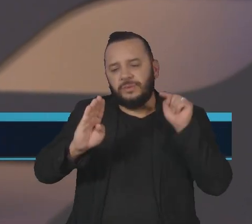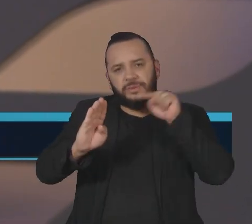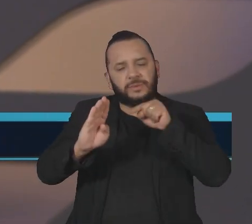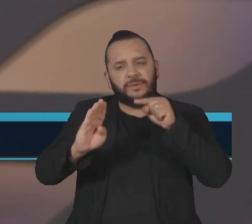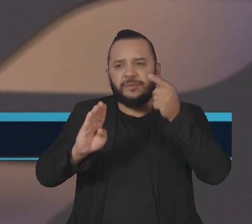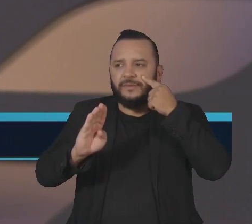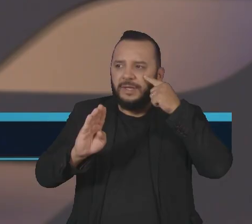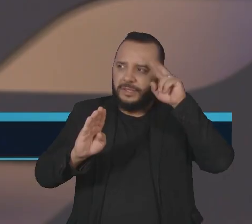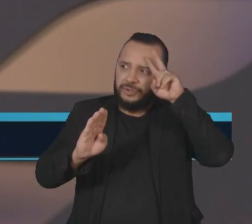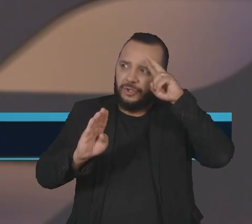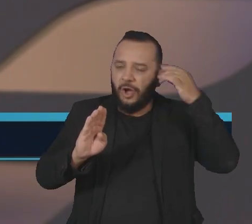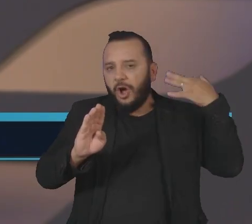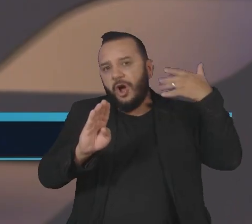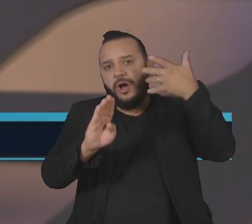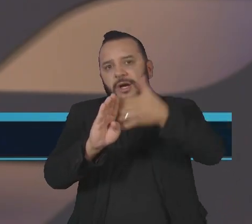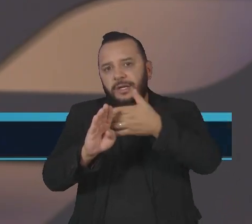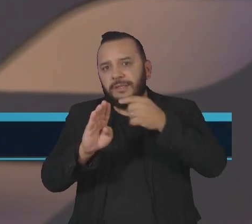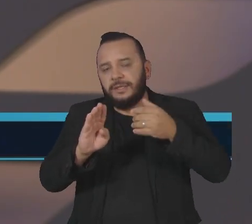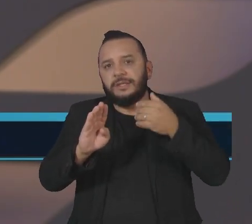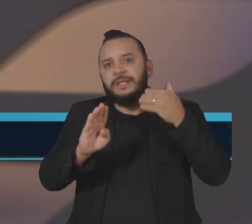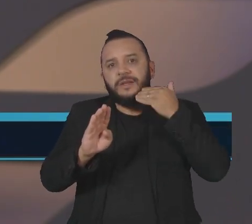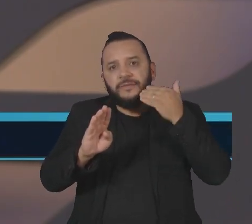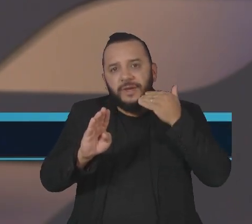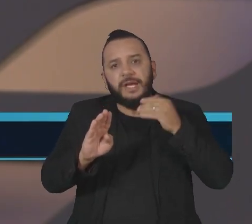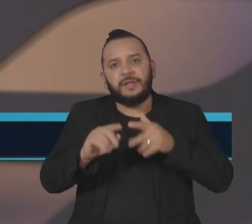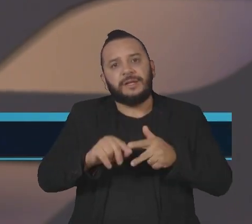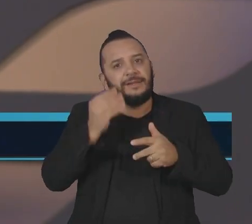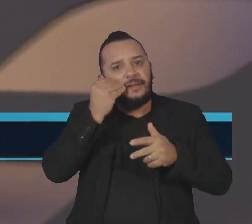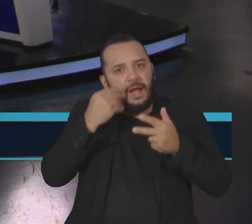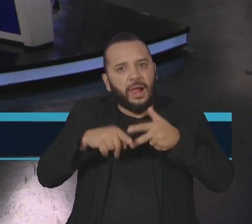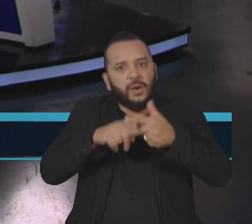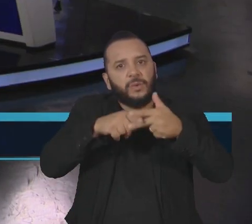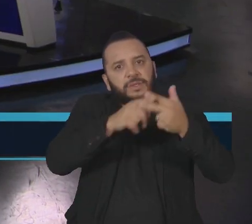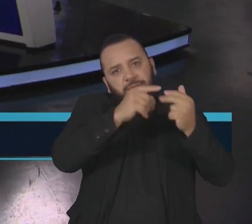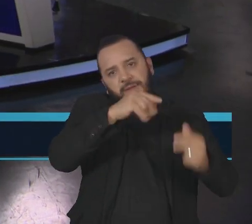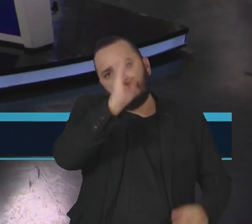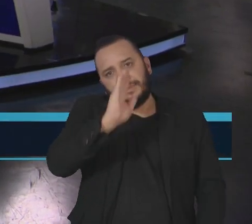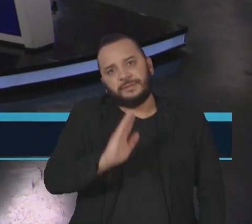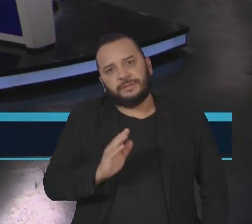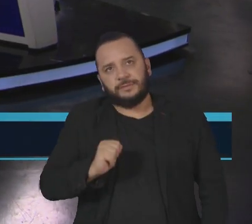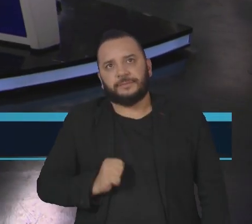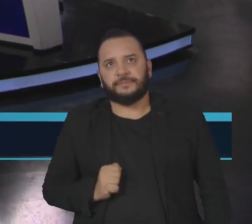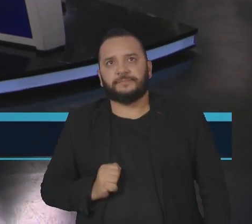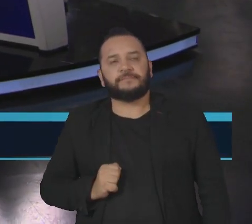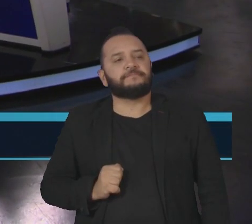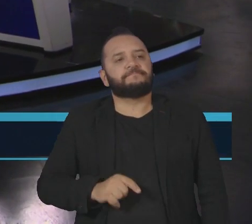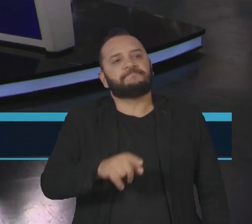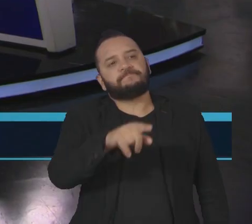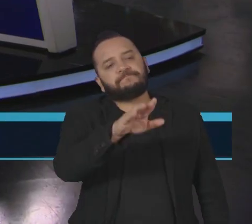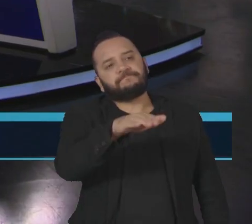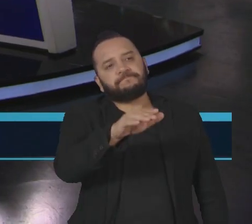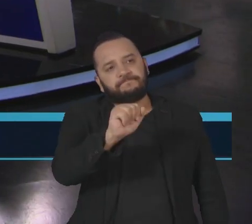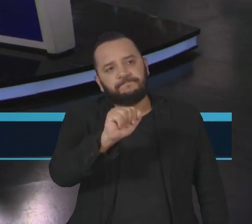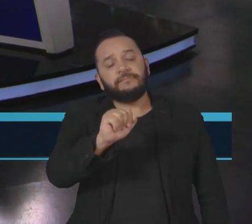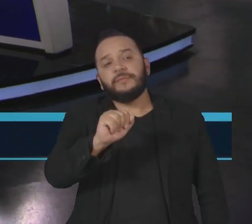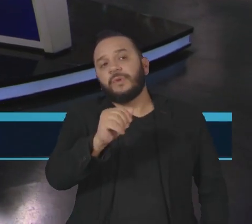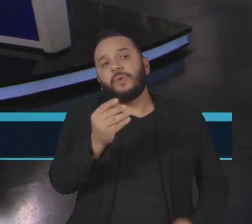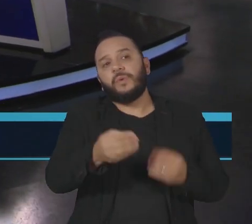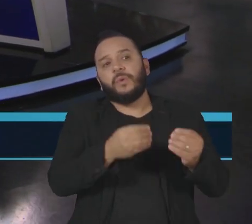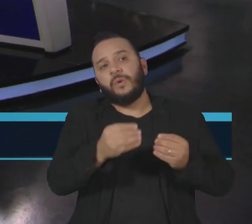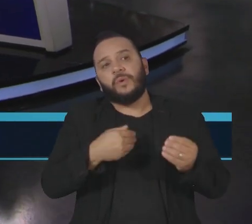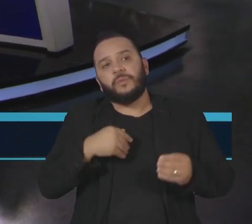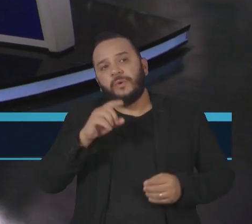efeitos e tentar pensar algo que faça sentido. E Pondé, como você vê a participação de Delfim Neto na